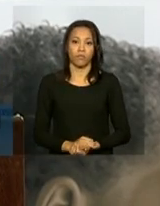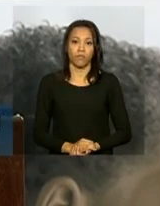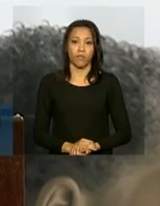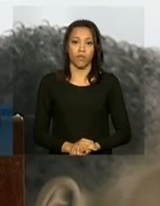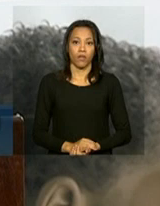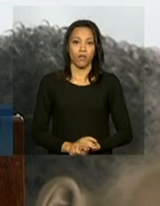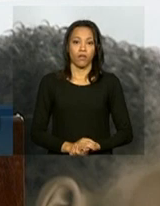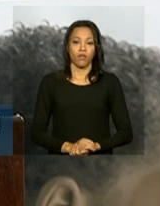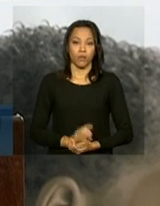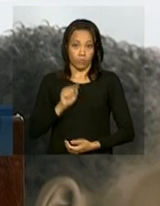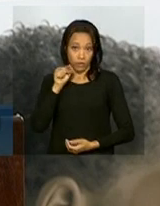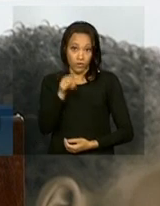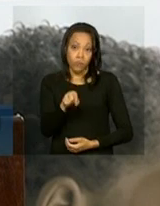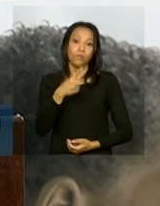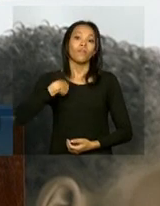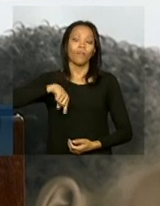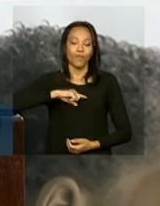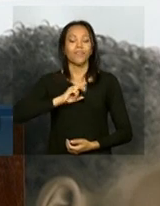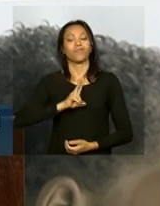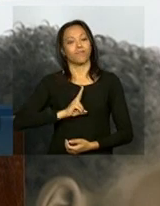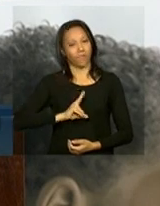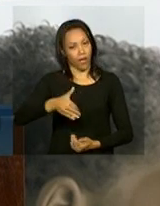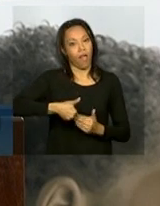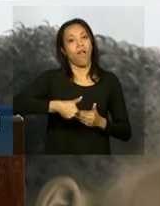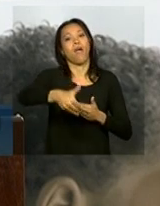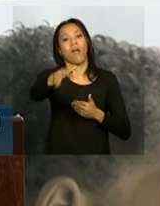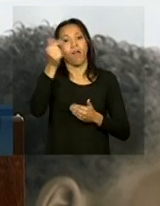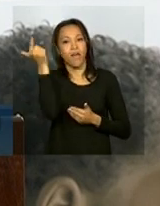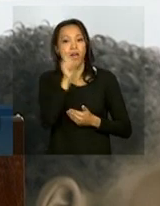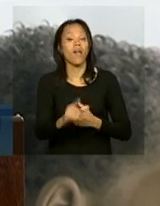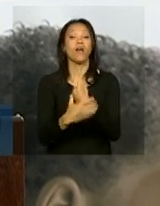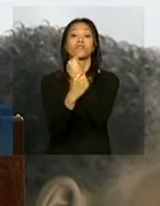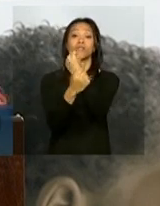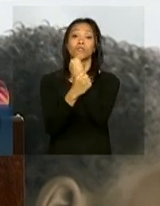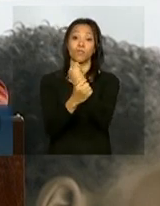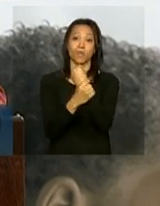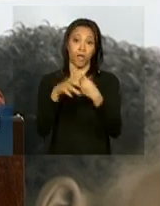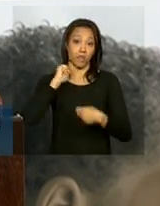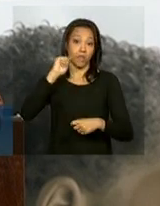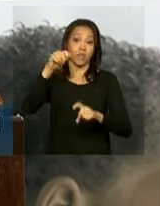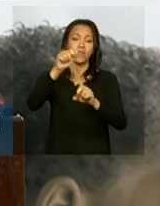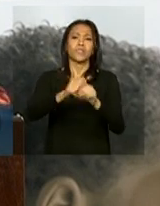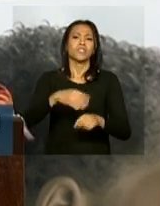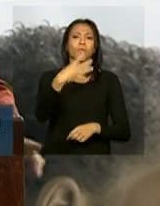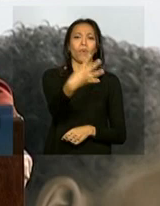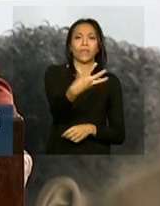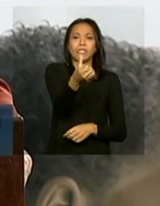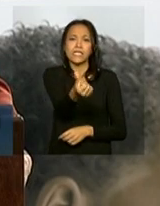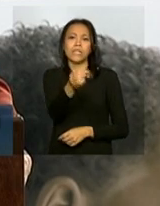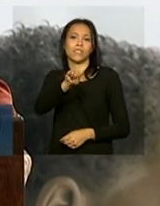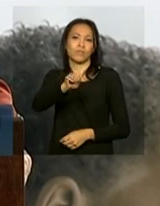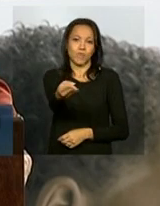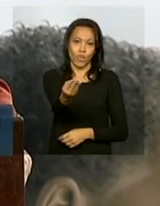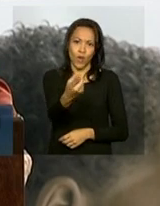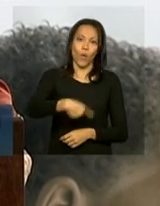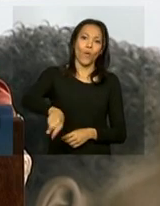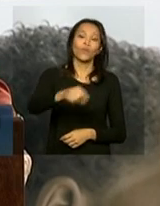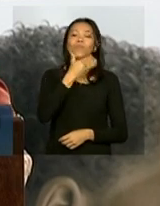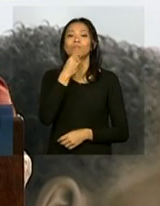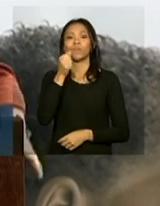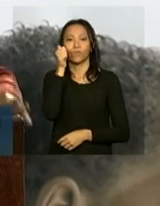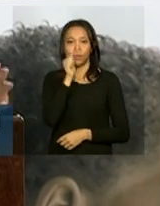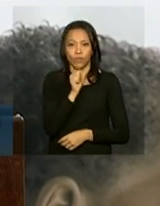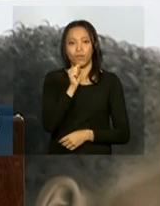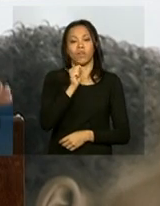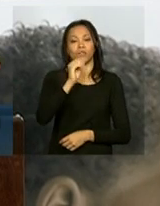Com isso, nós chegaremos em abril a garantir cerca de 46 milhões de brasileiras e